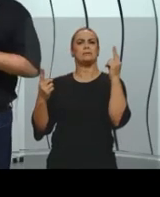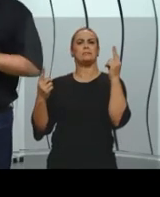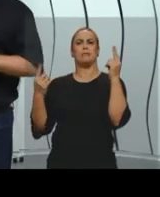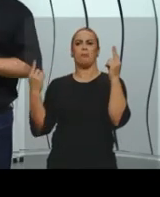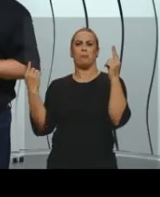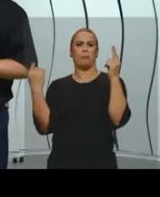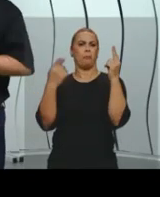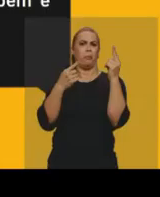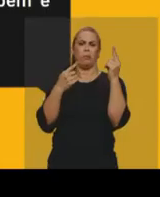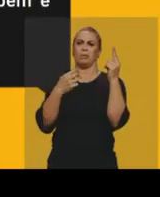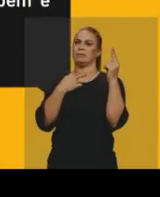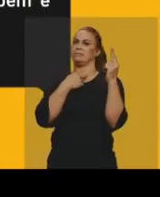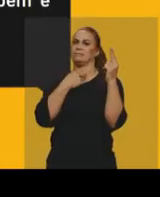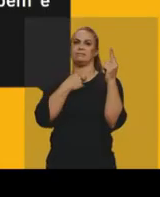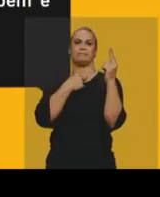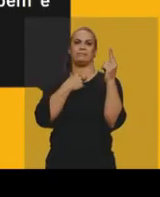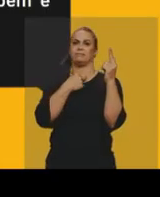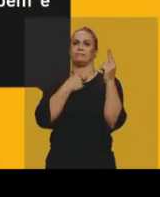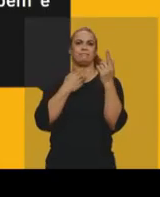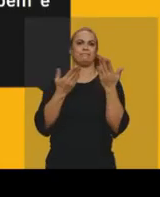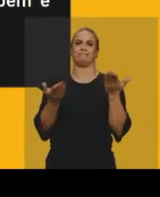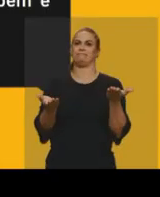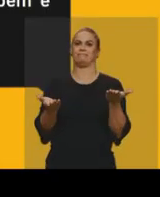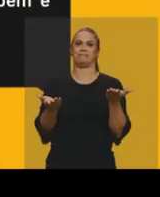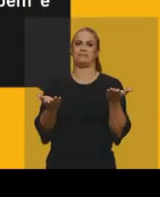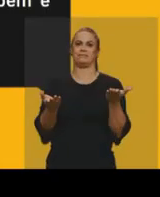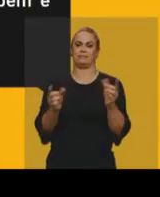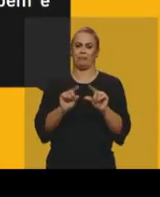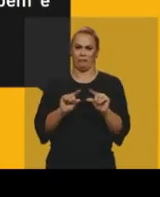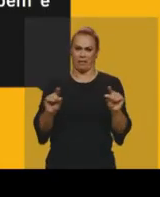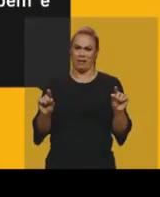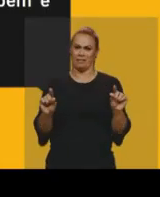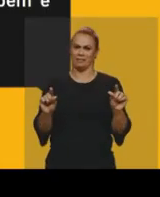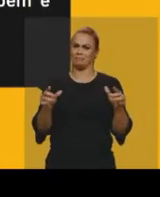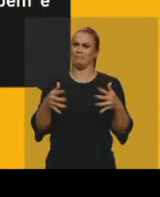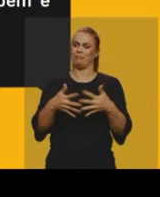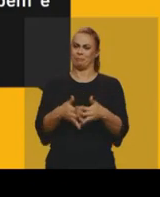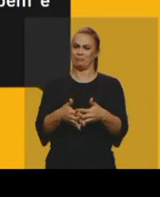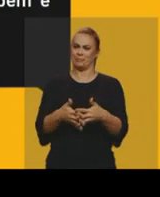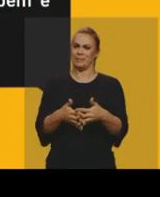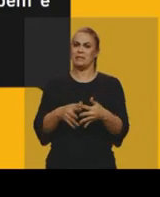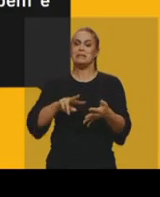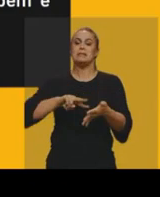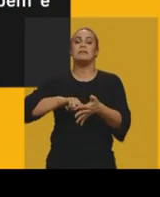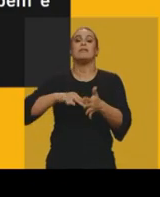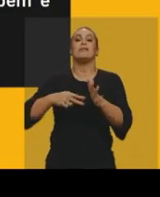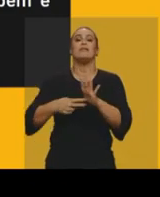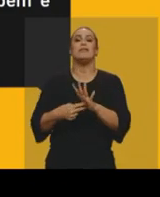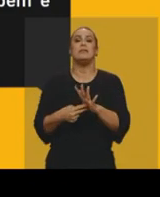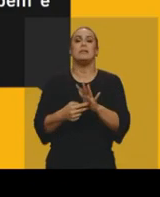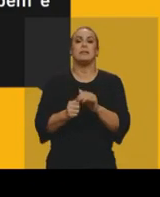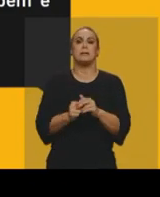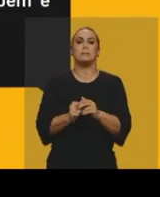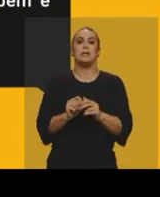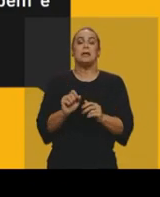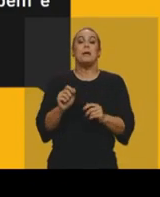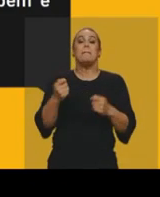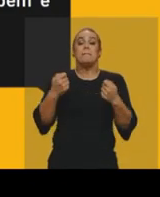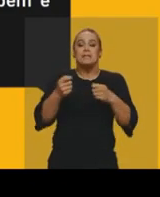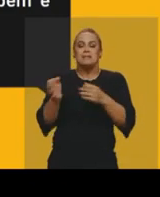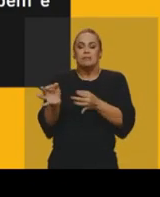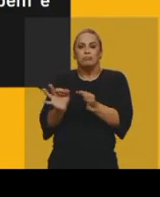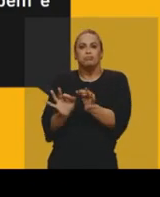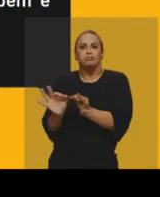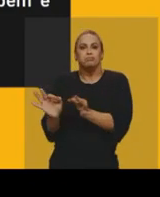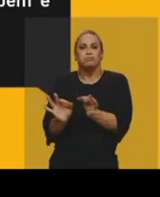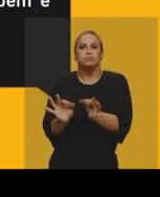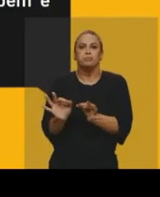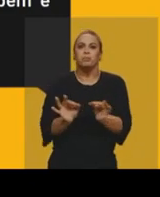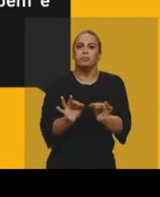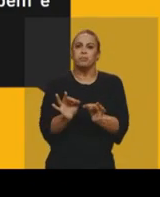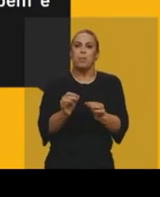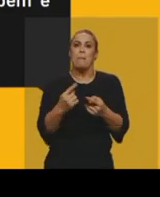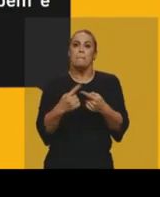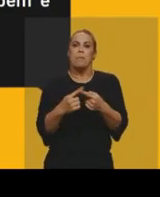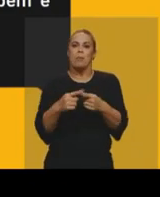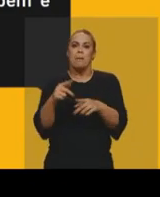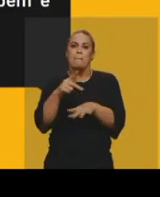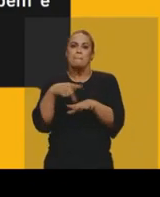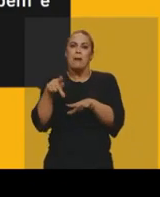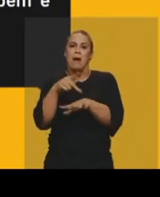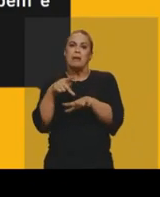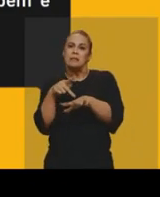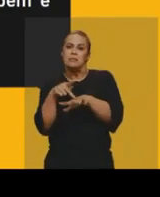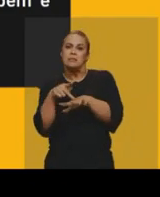se organizarem, as pequenas economias, os países mais frágeis não vão resistir à concorrência de países mais